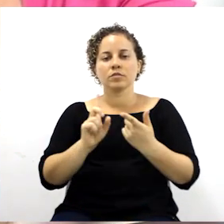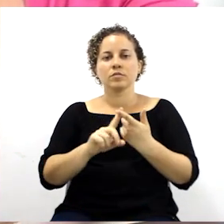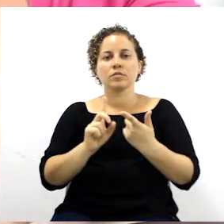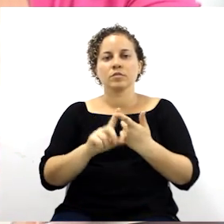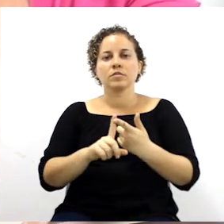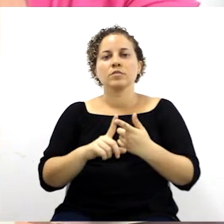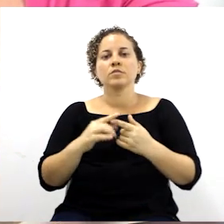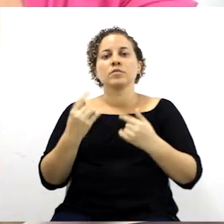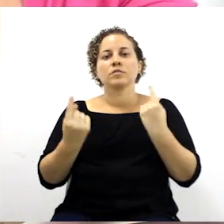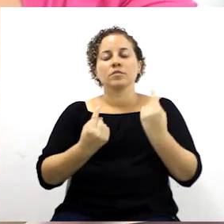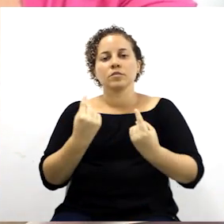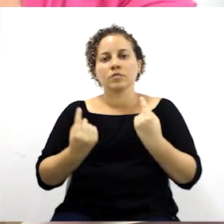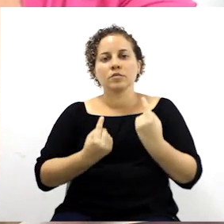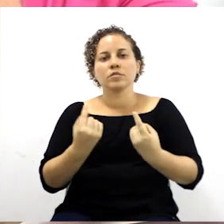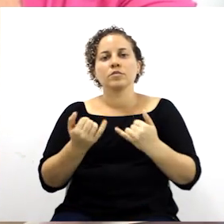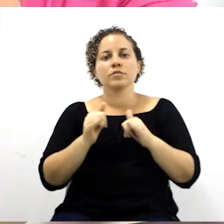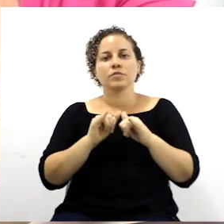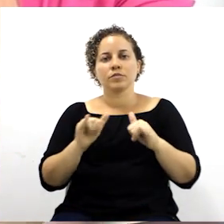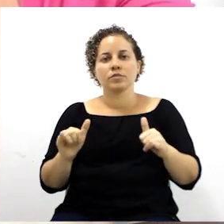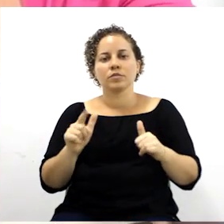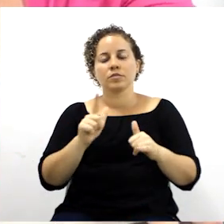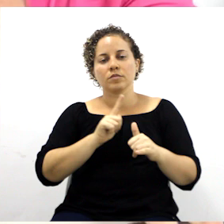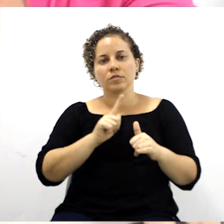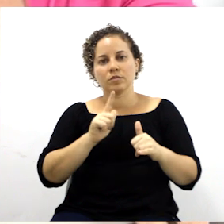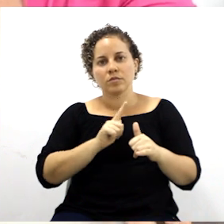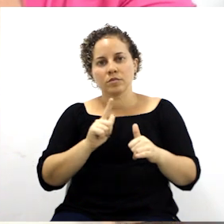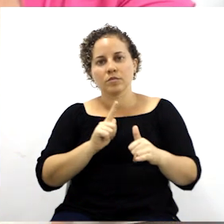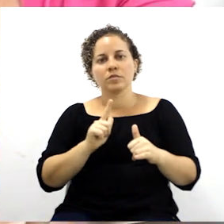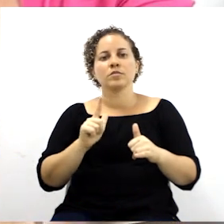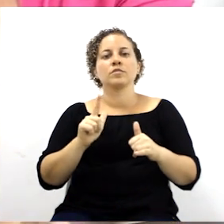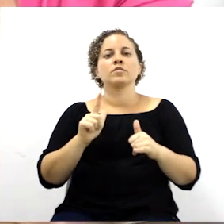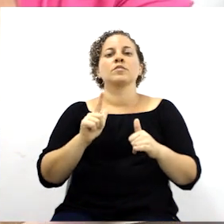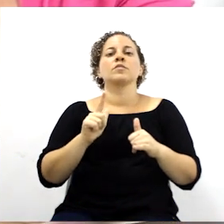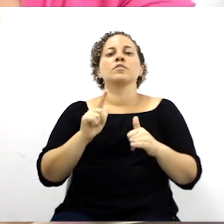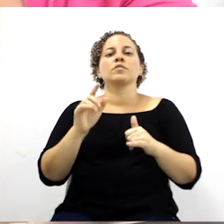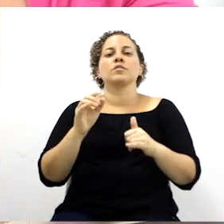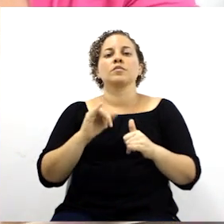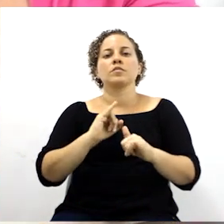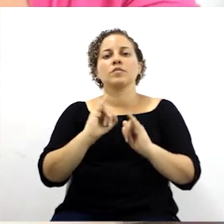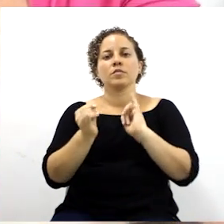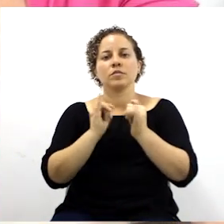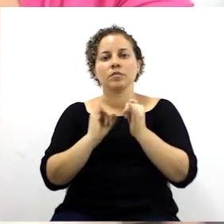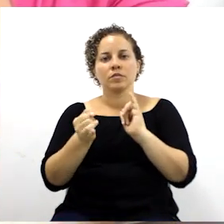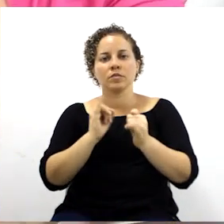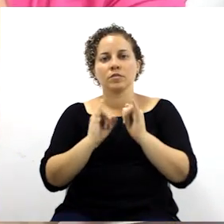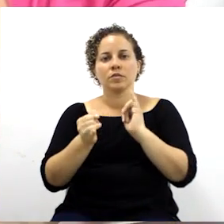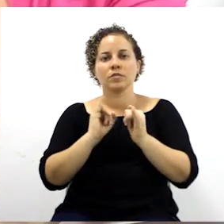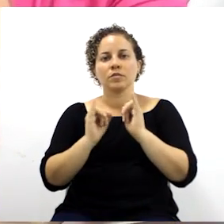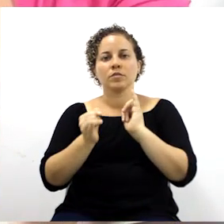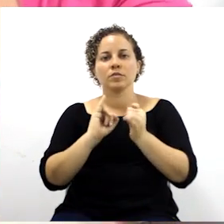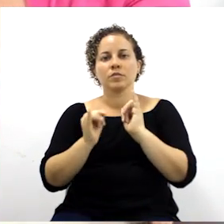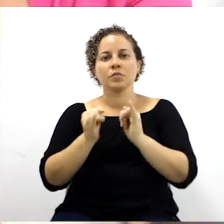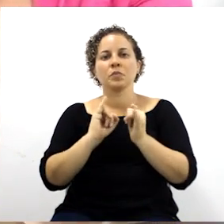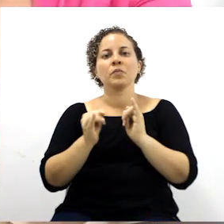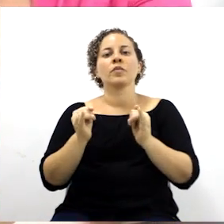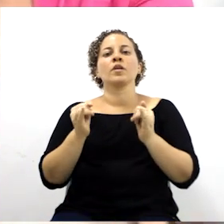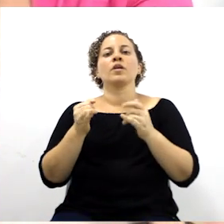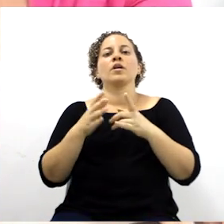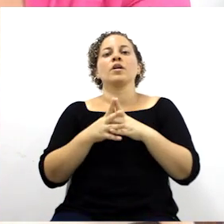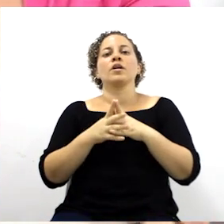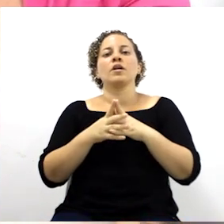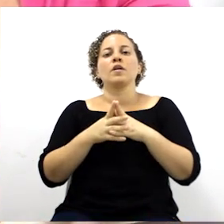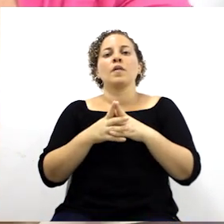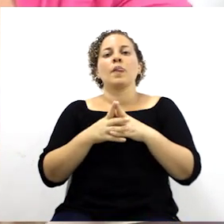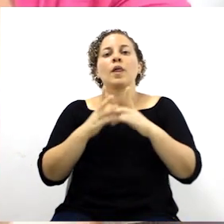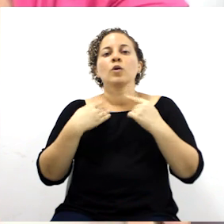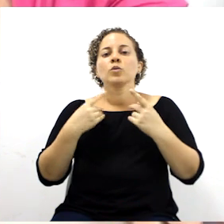Mas essas visitas poderiam ser feitas também de forma virtual. Então, hoje você consegue visitar museus de forma virtual, então por que